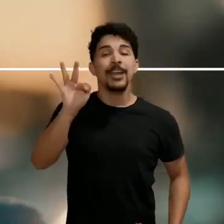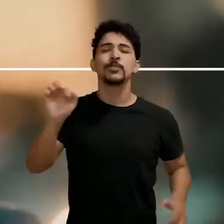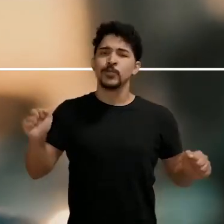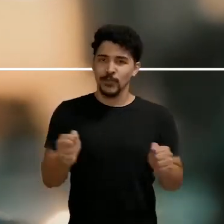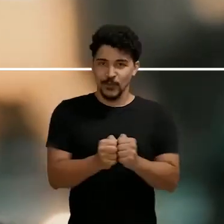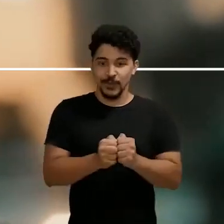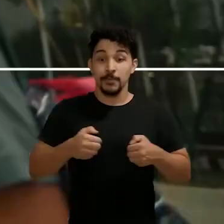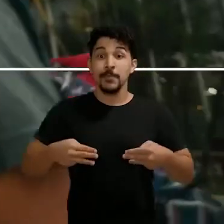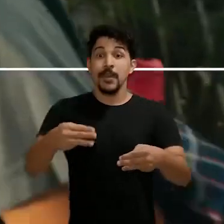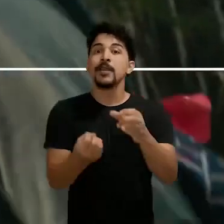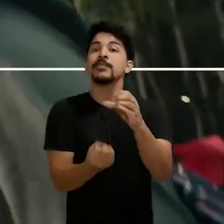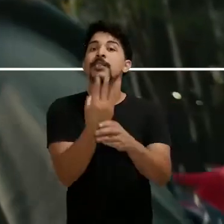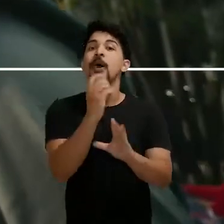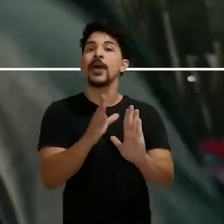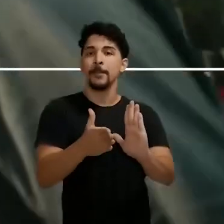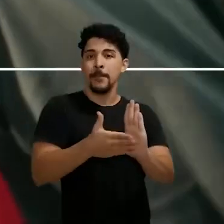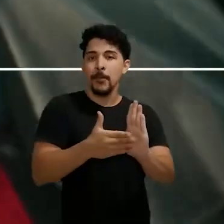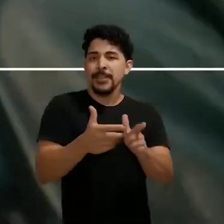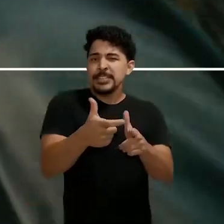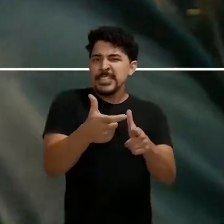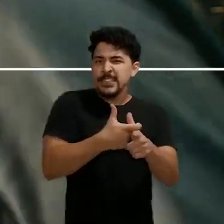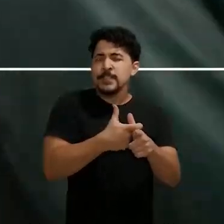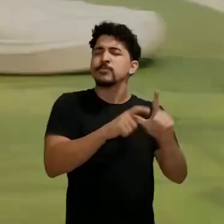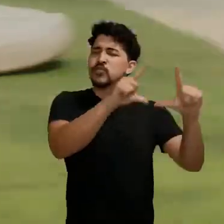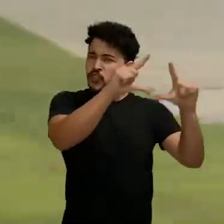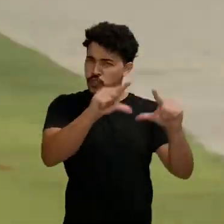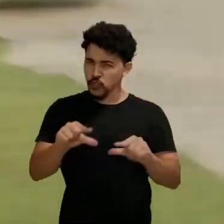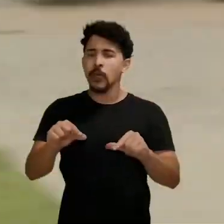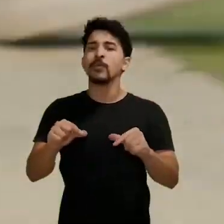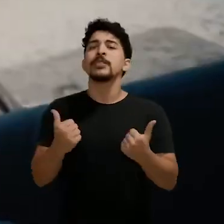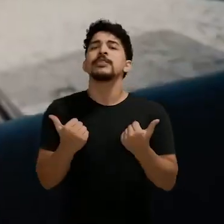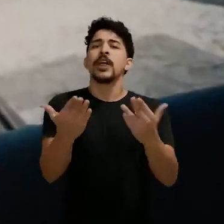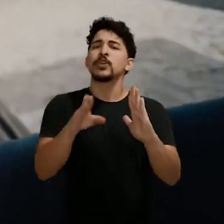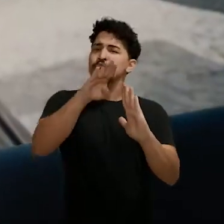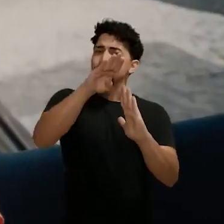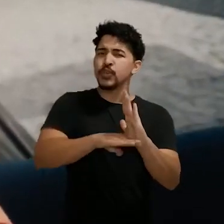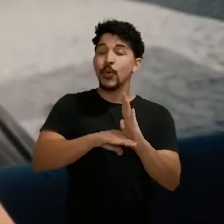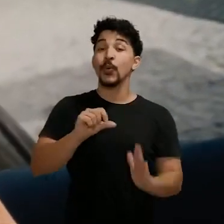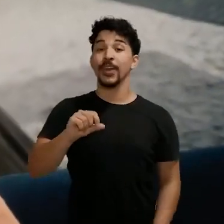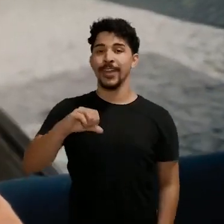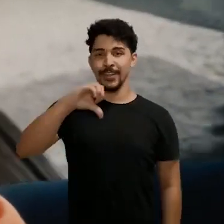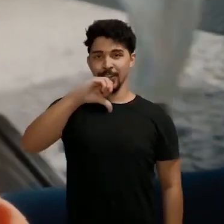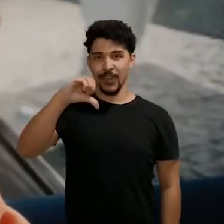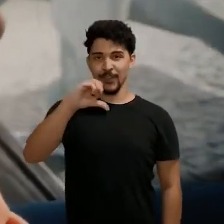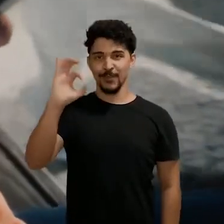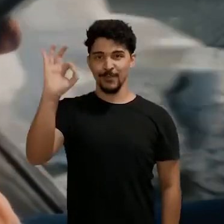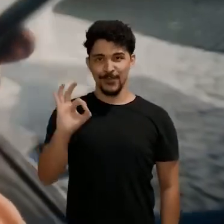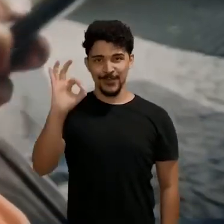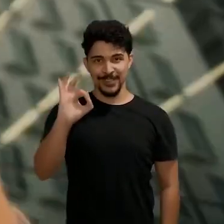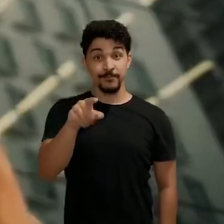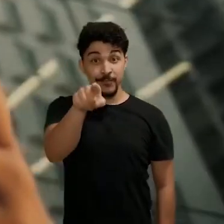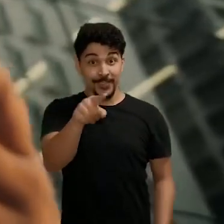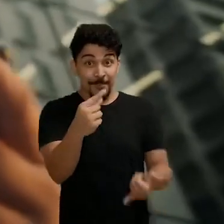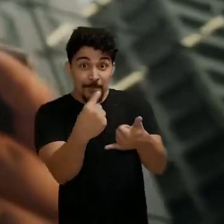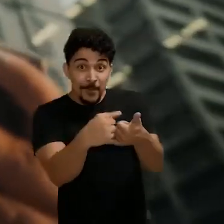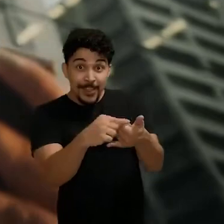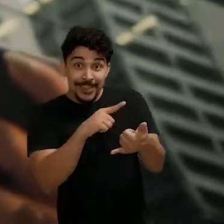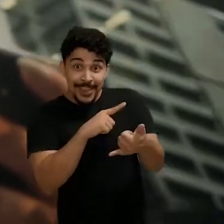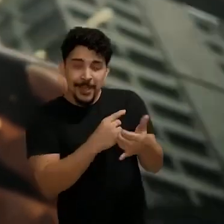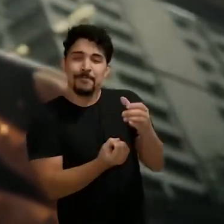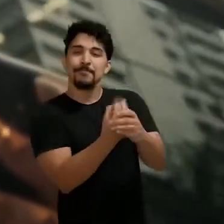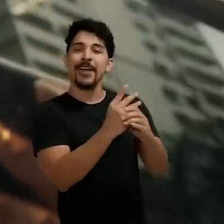Ministério da Educação, criou o Desenrola FIES, que concede descontos de até 99% no saldo devedor. Faça uma simulação